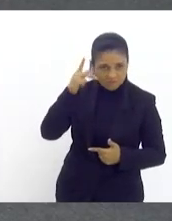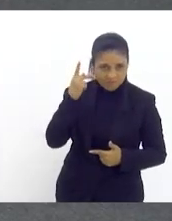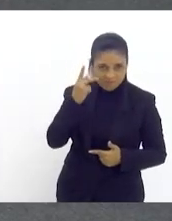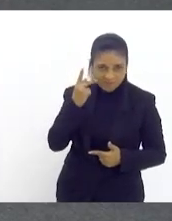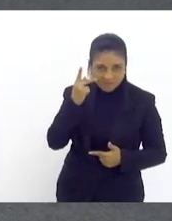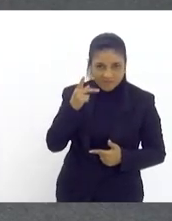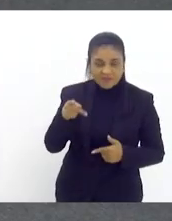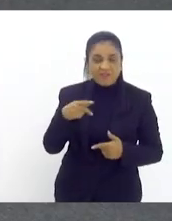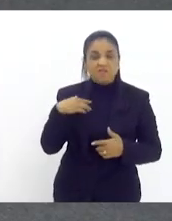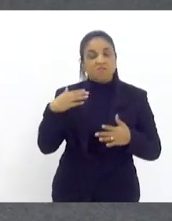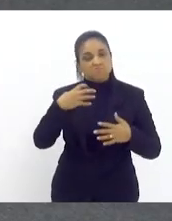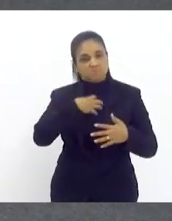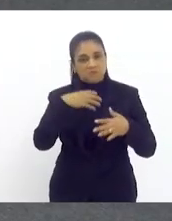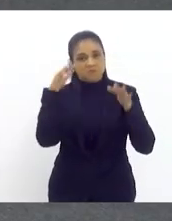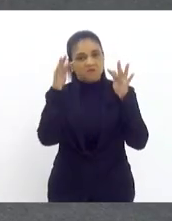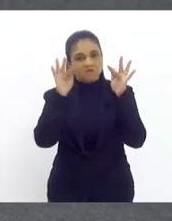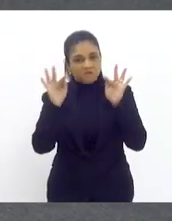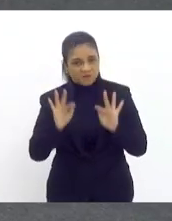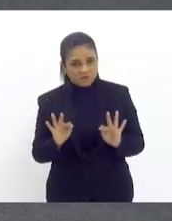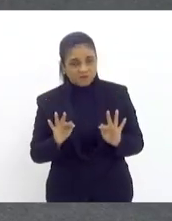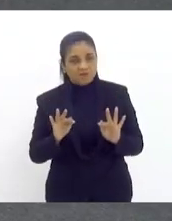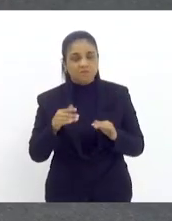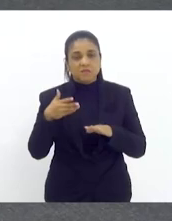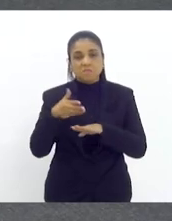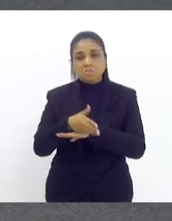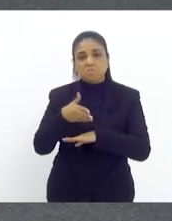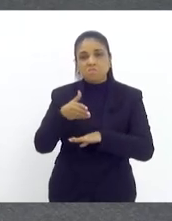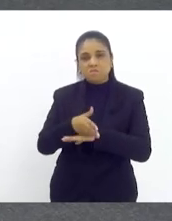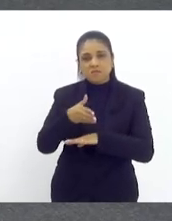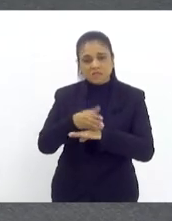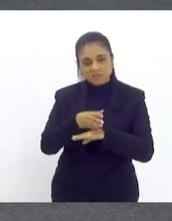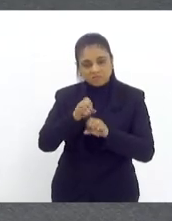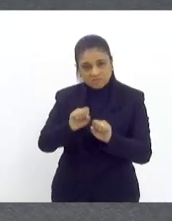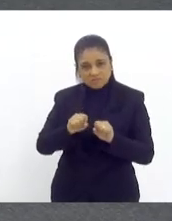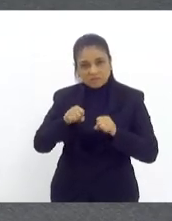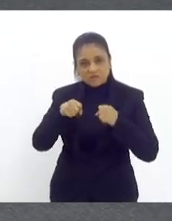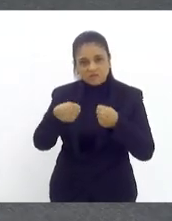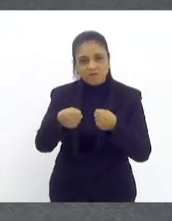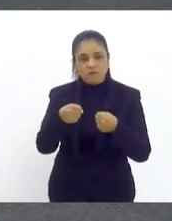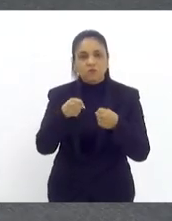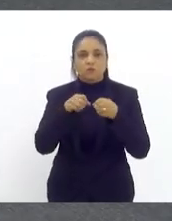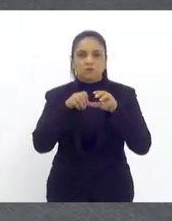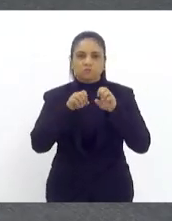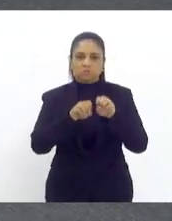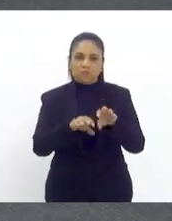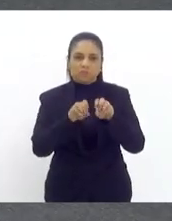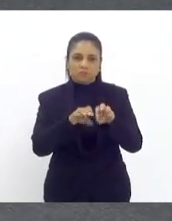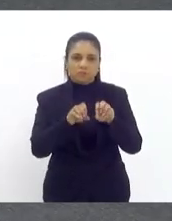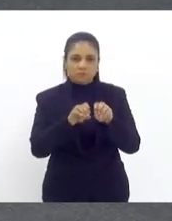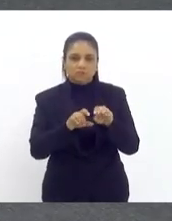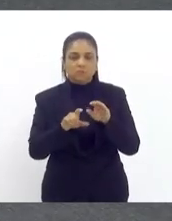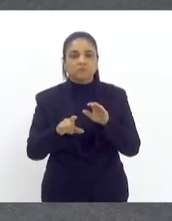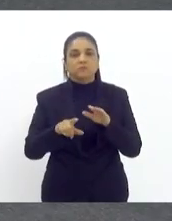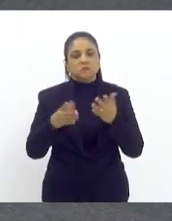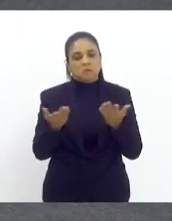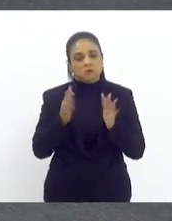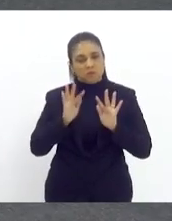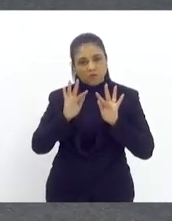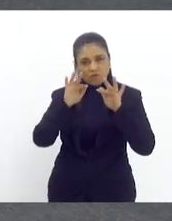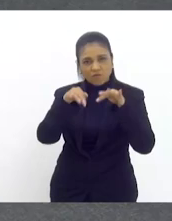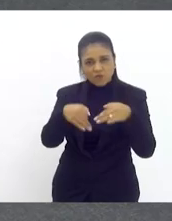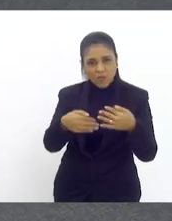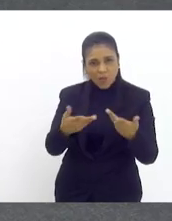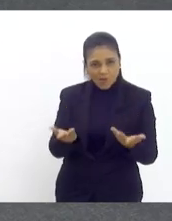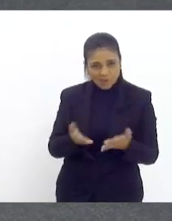uma vez feliz pela presença de Defensores da educação nesse expediente final defendendo